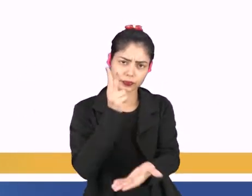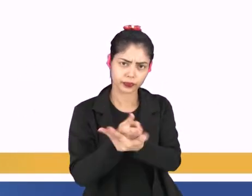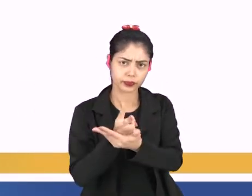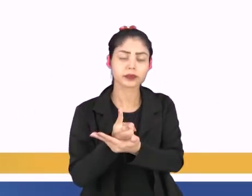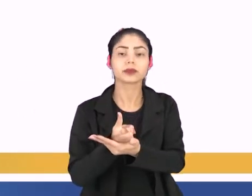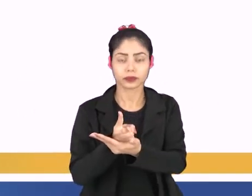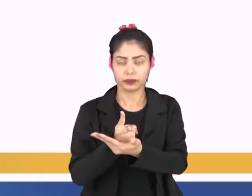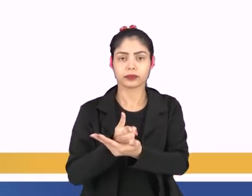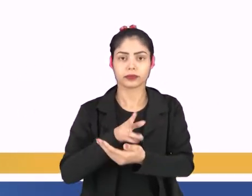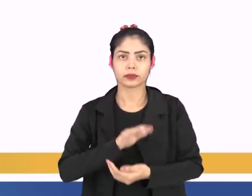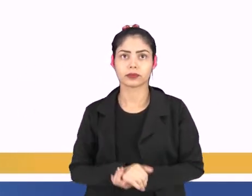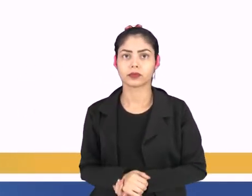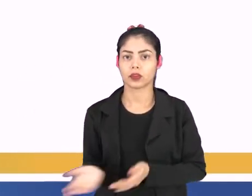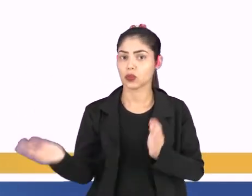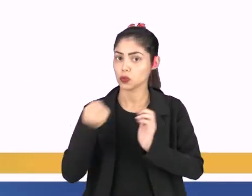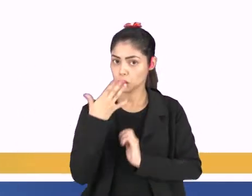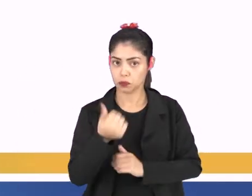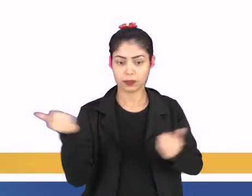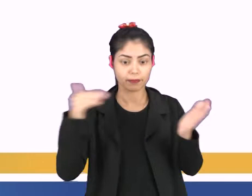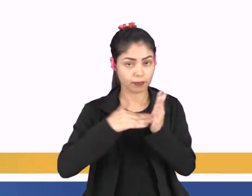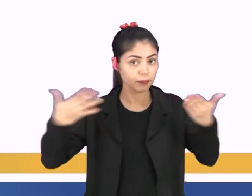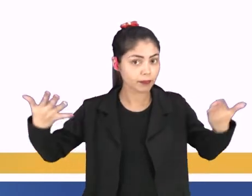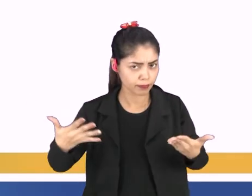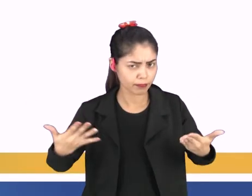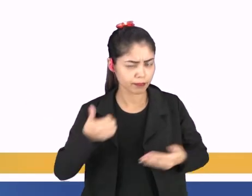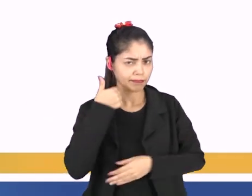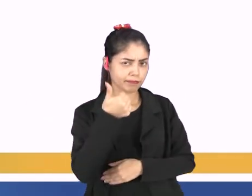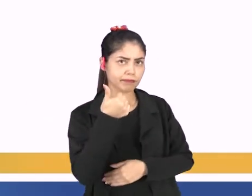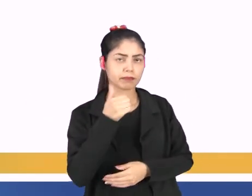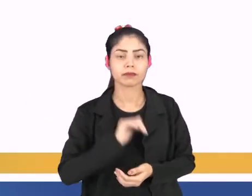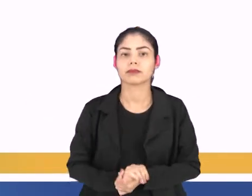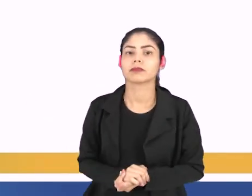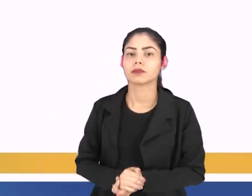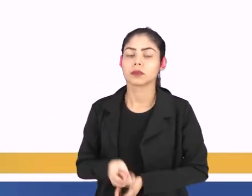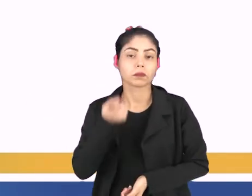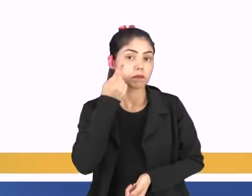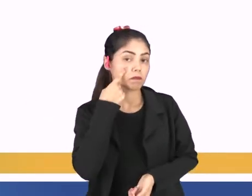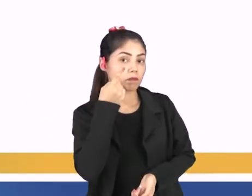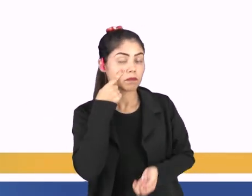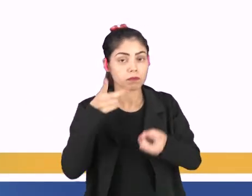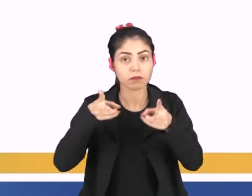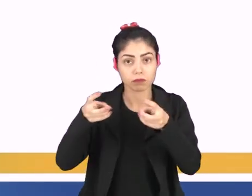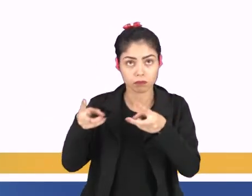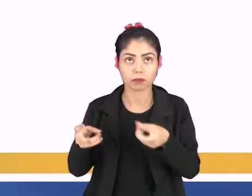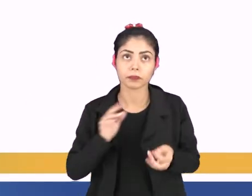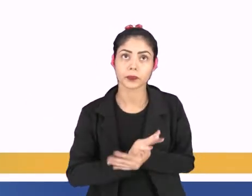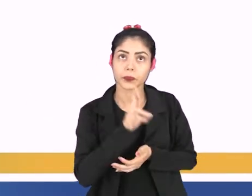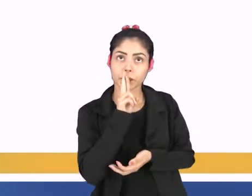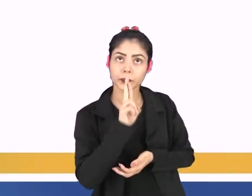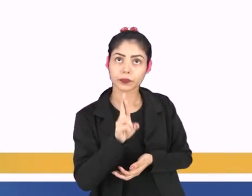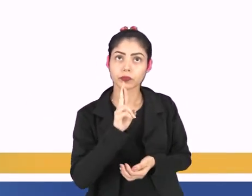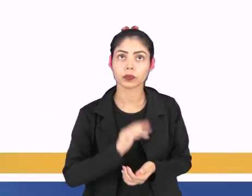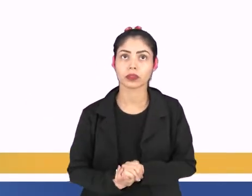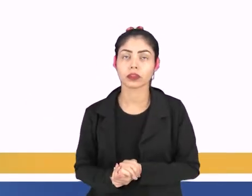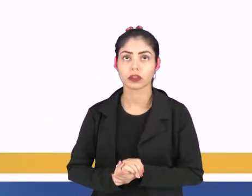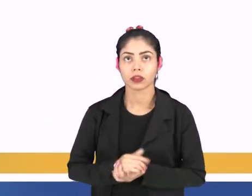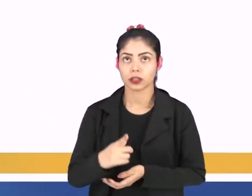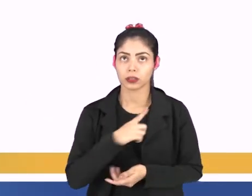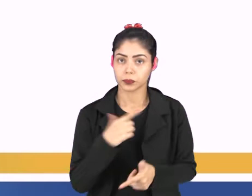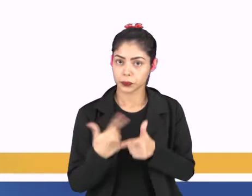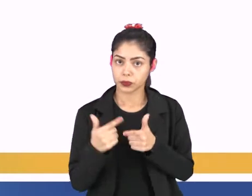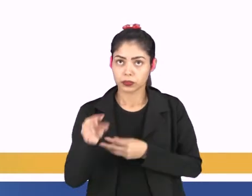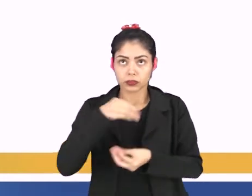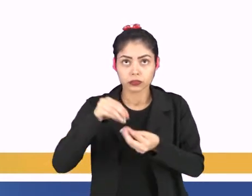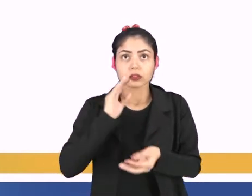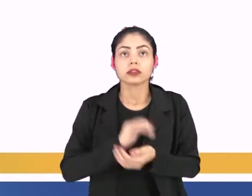forma. Tudo bem até aqui, gente? Então, observe que na resolução de situação-problema que